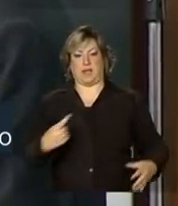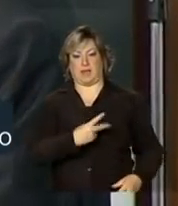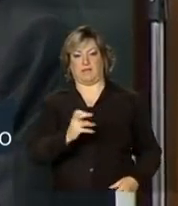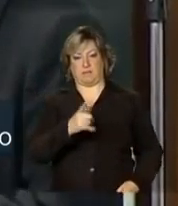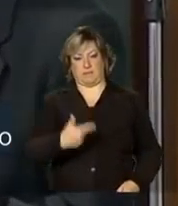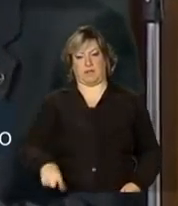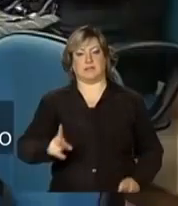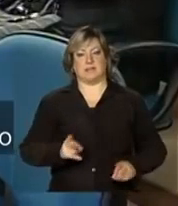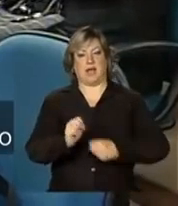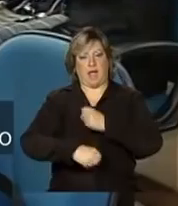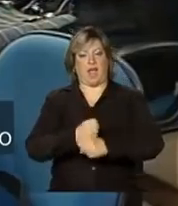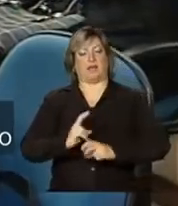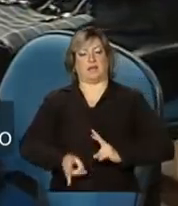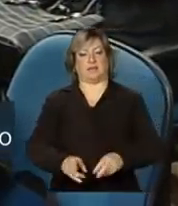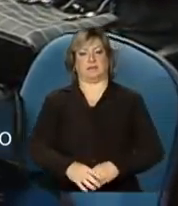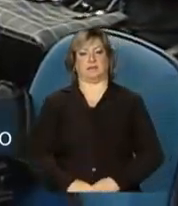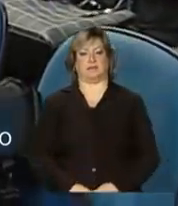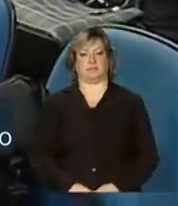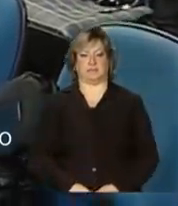ano. Obrigado.